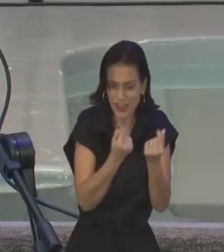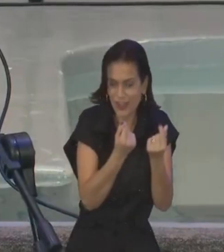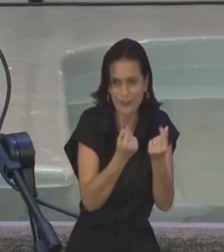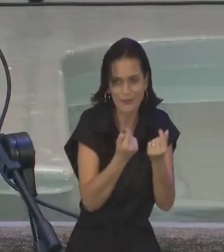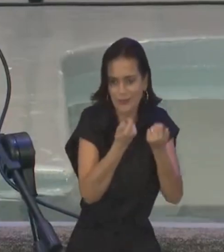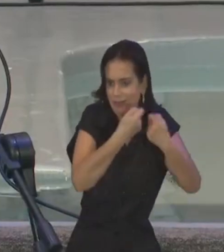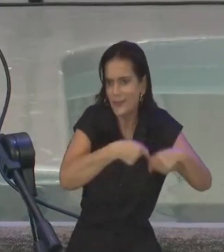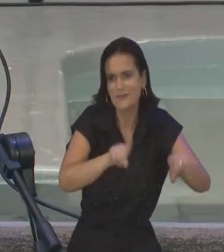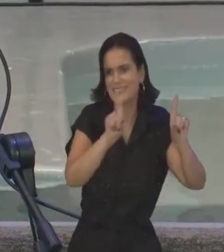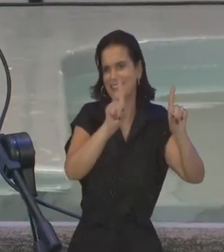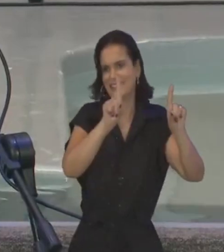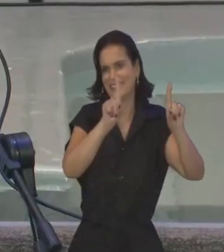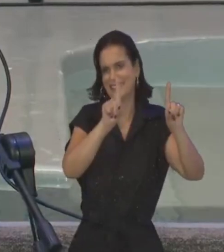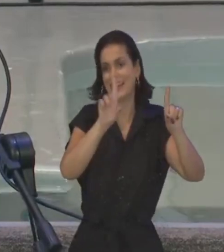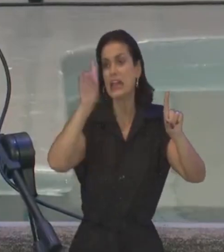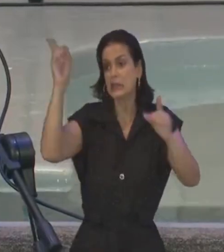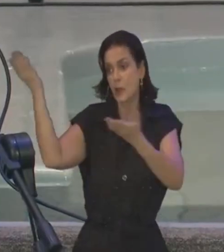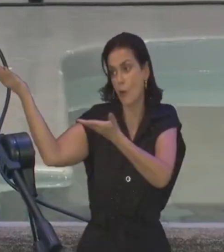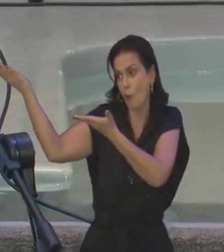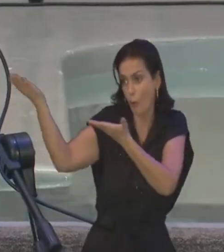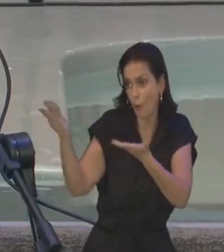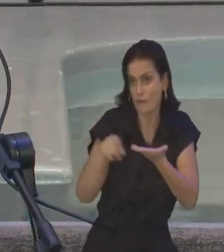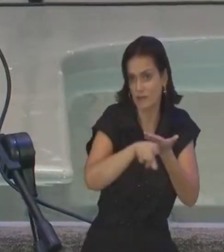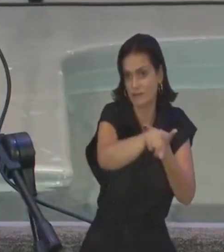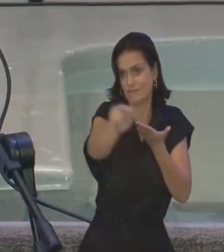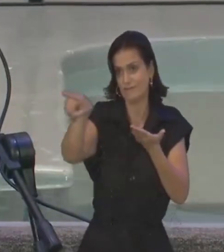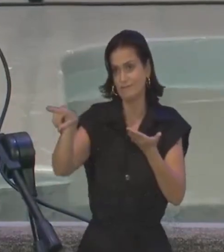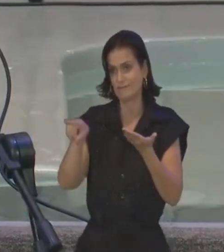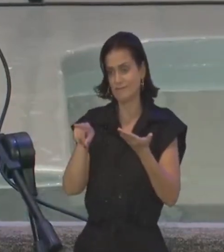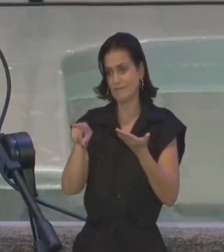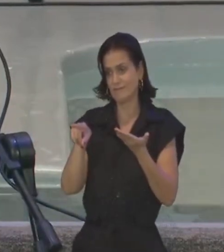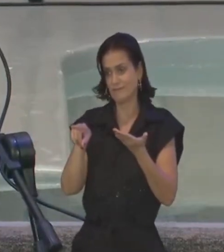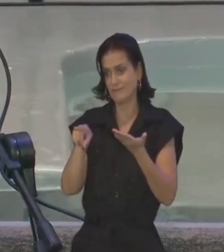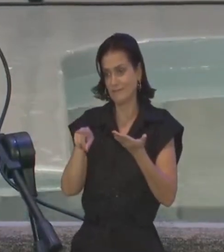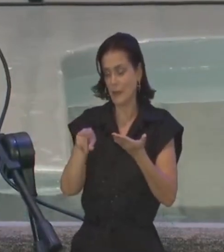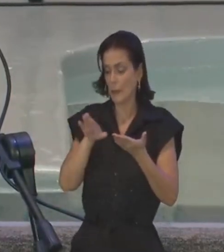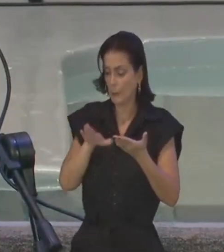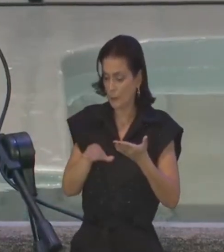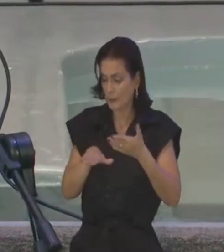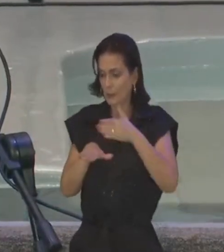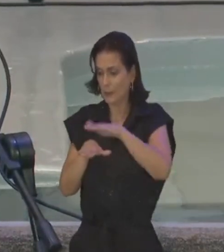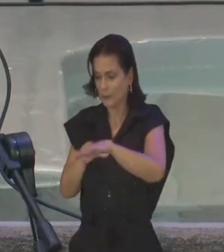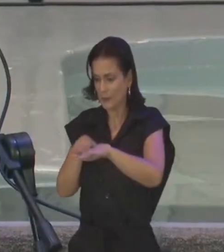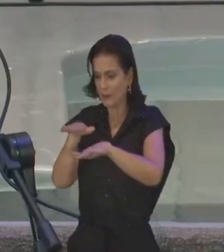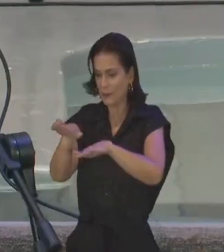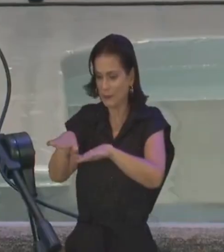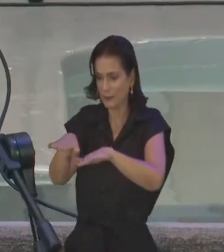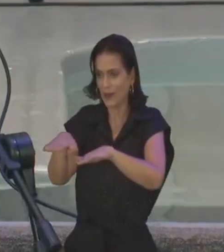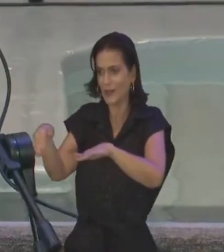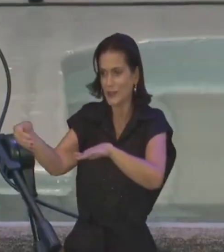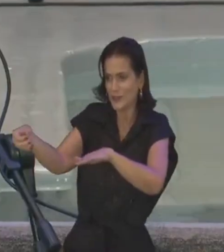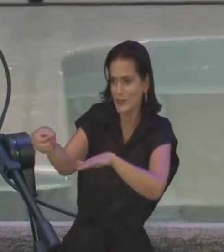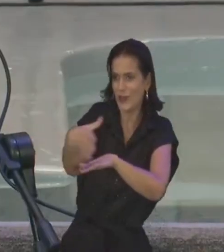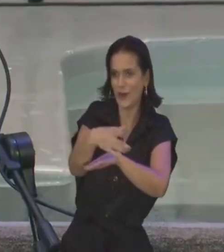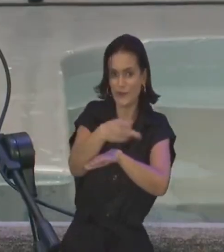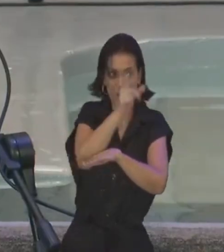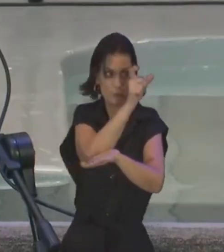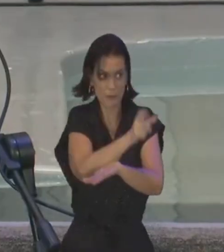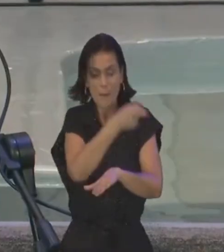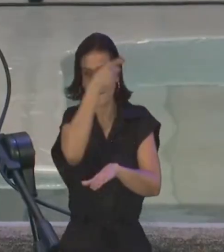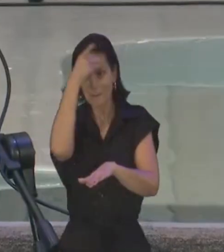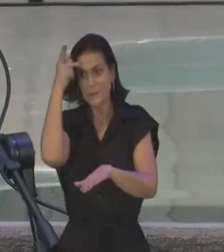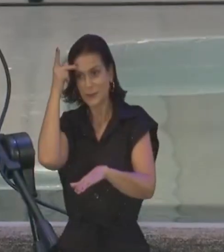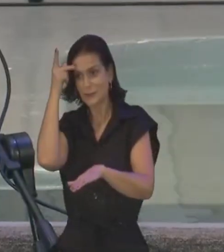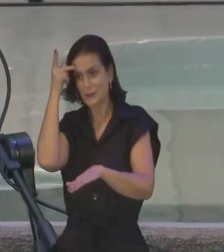Esse é o convite de Deus para você. E alguns passos desses novos irmãos foram dados. E